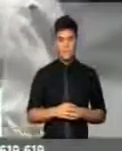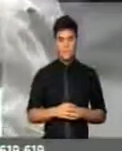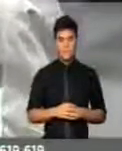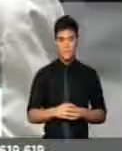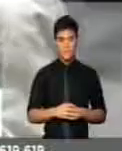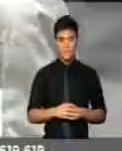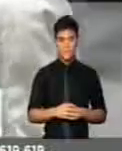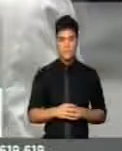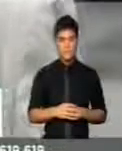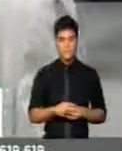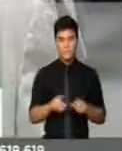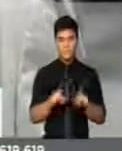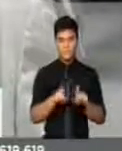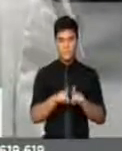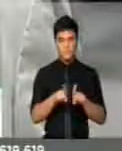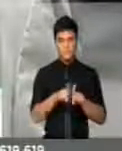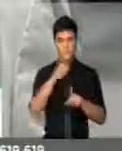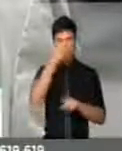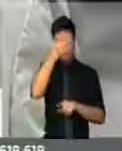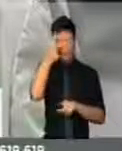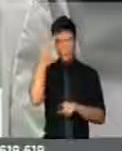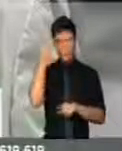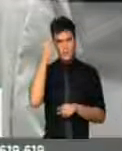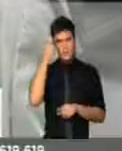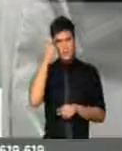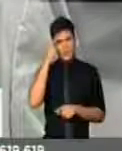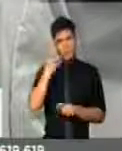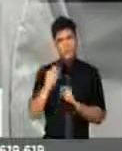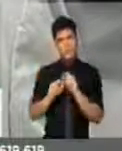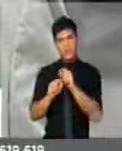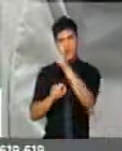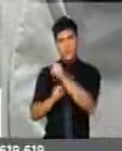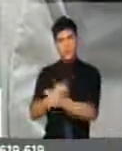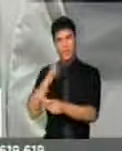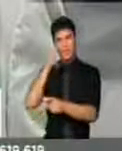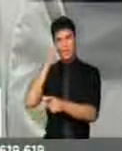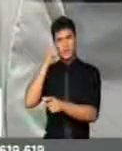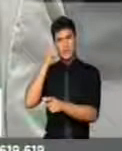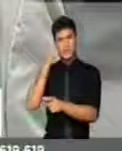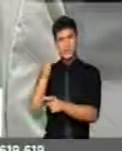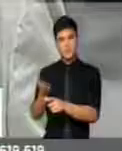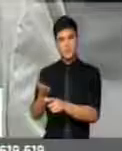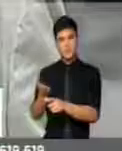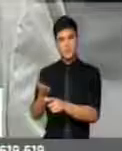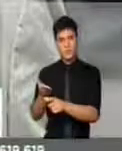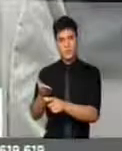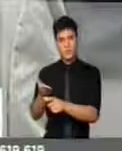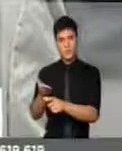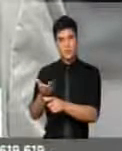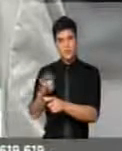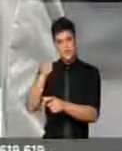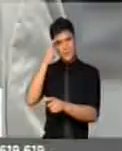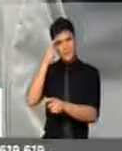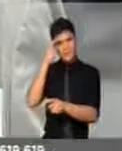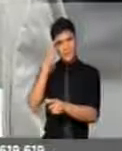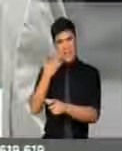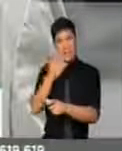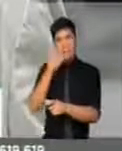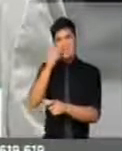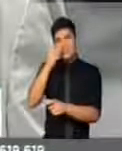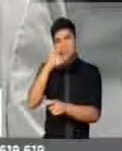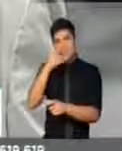Quem pensava que a participação da presidente Dilma seria um fiasco, não